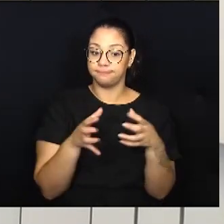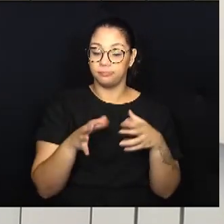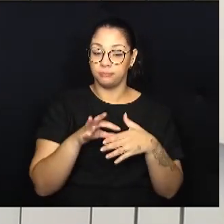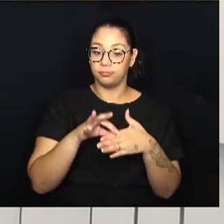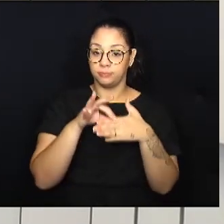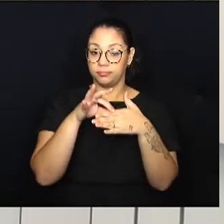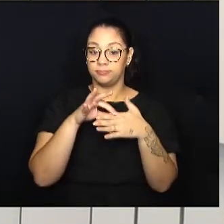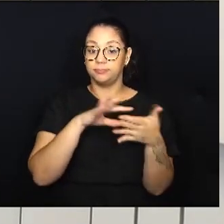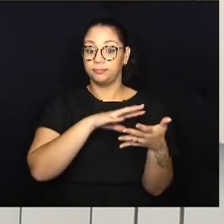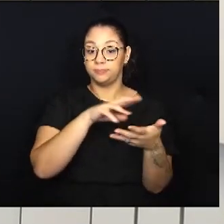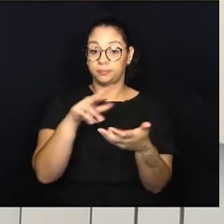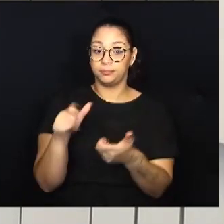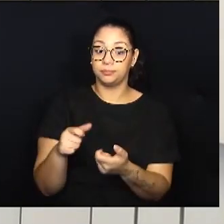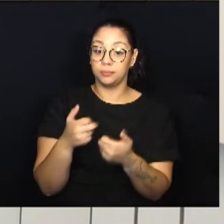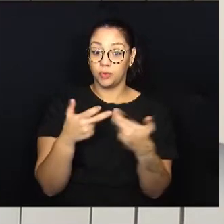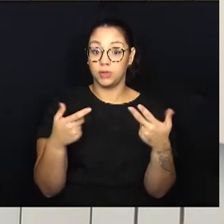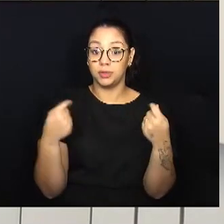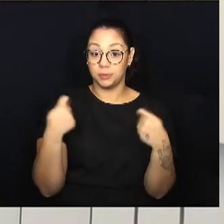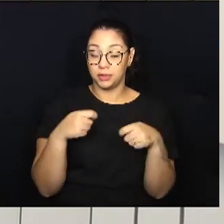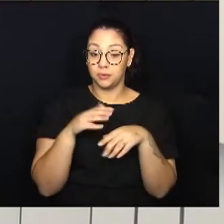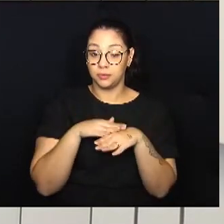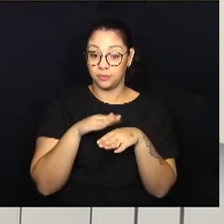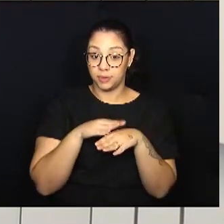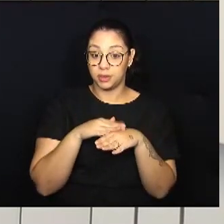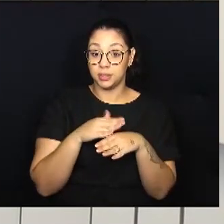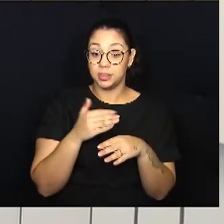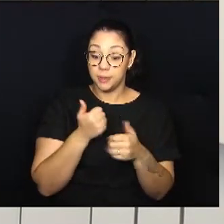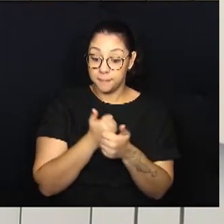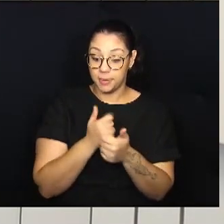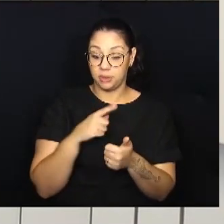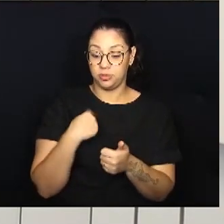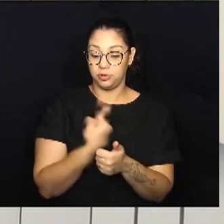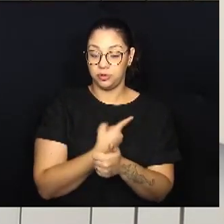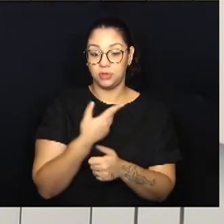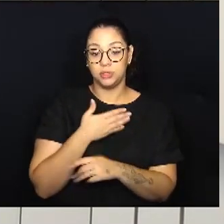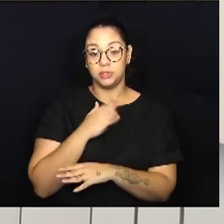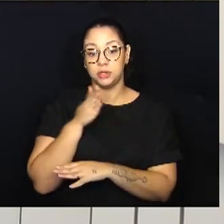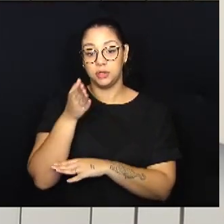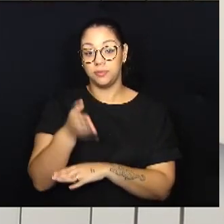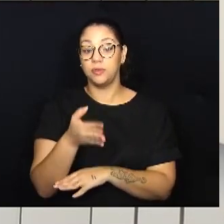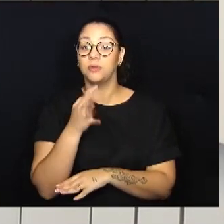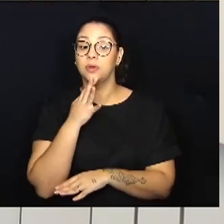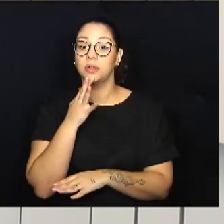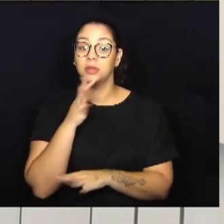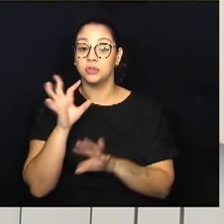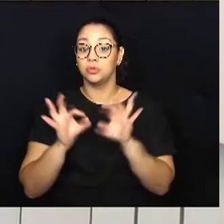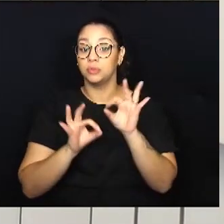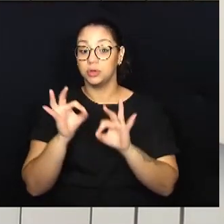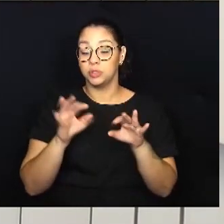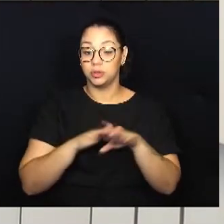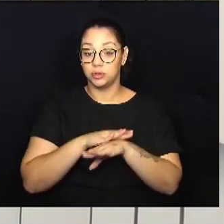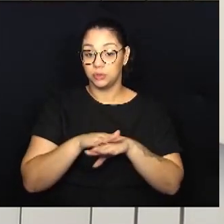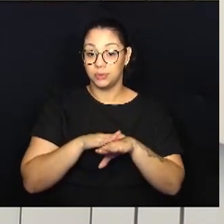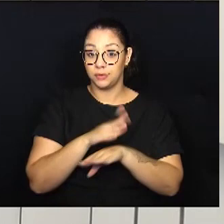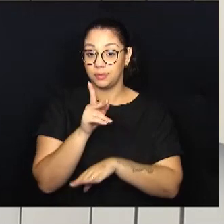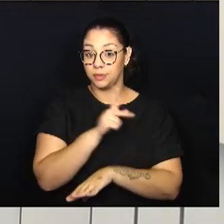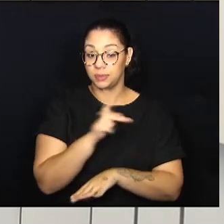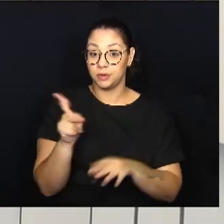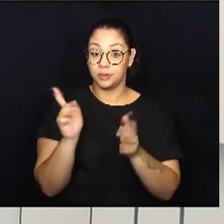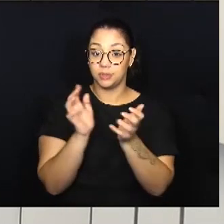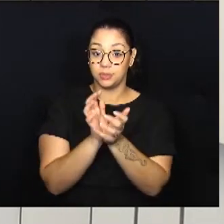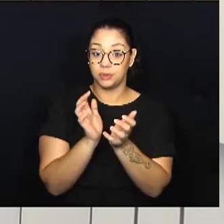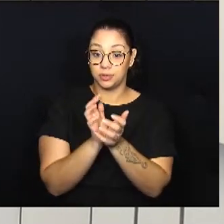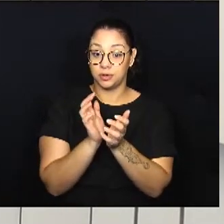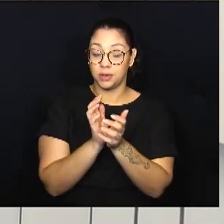algo que precisa ser feito bem perto de nós. E eu fui conhecer um projeto e conversei com a presidente da Comissão da